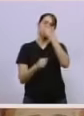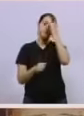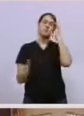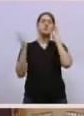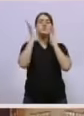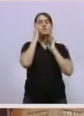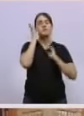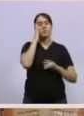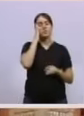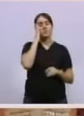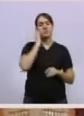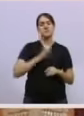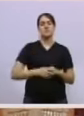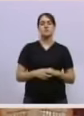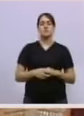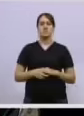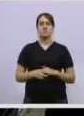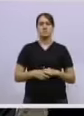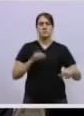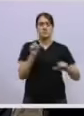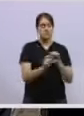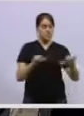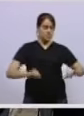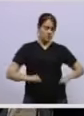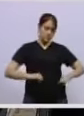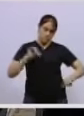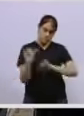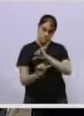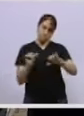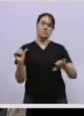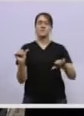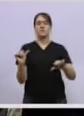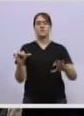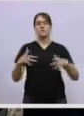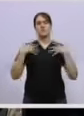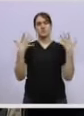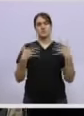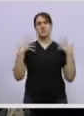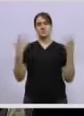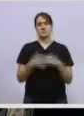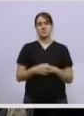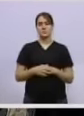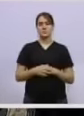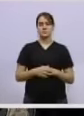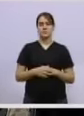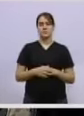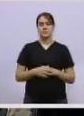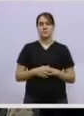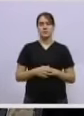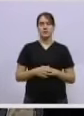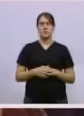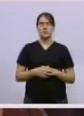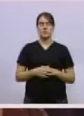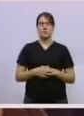fazer a alquimia, o processo alquímico de transformar uma matéria em outra. Assim como o rei Midas tinha